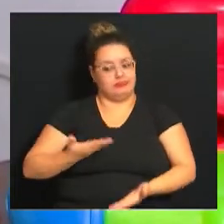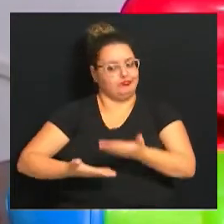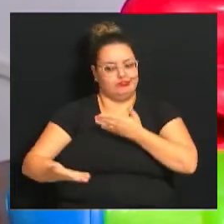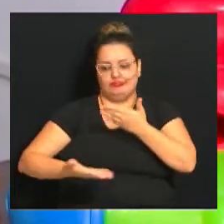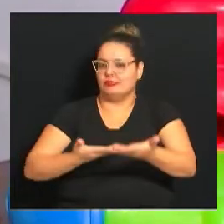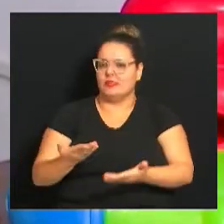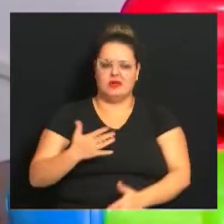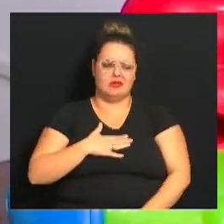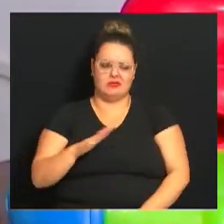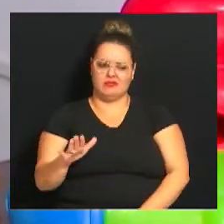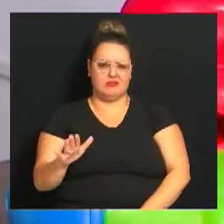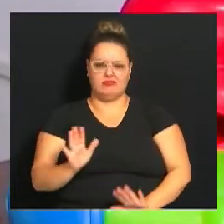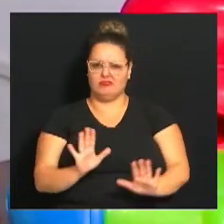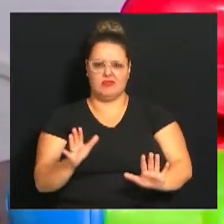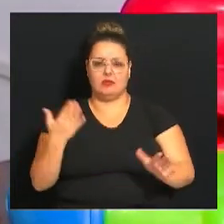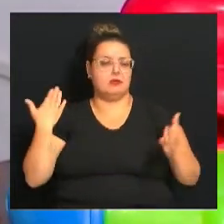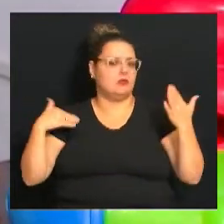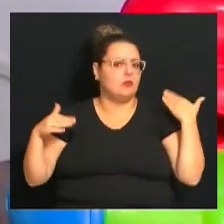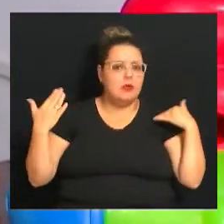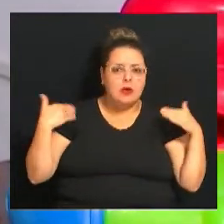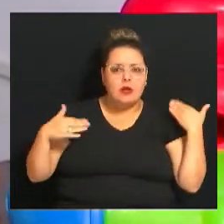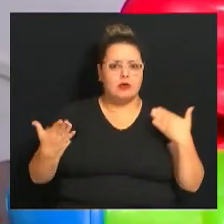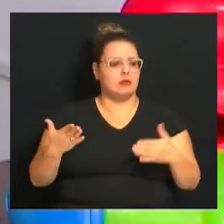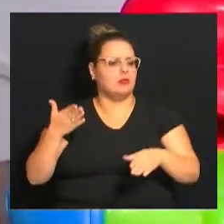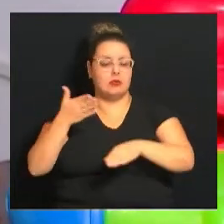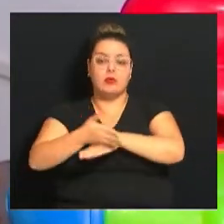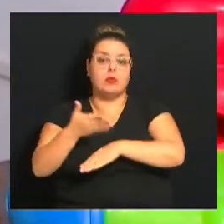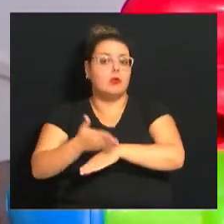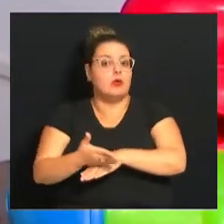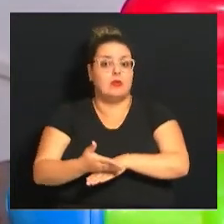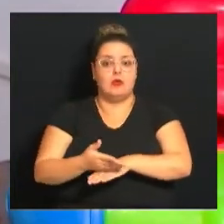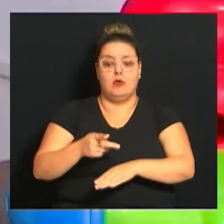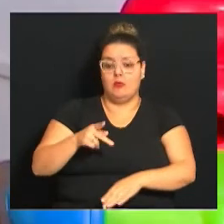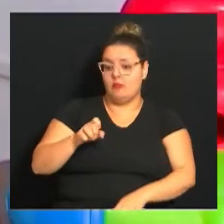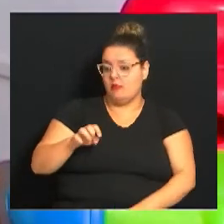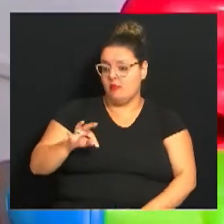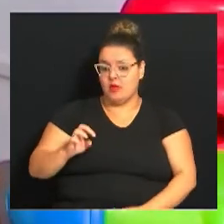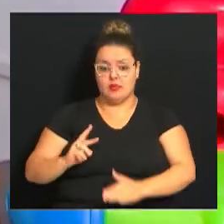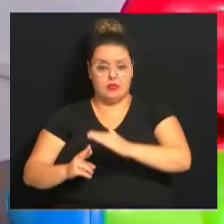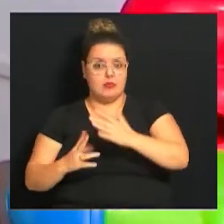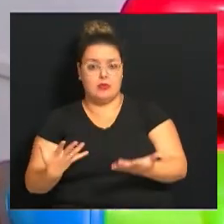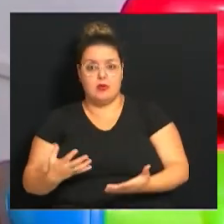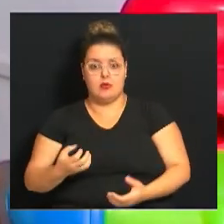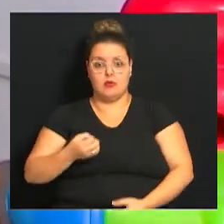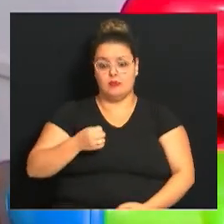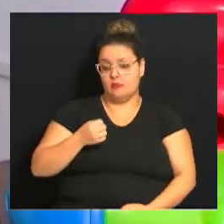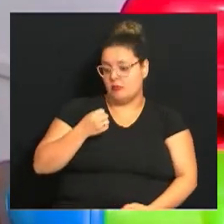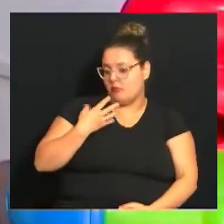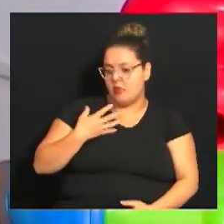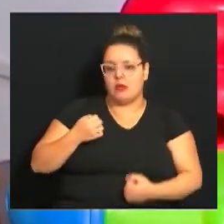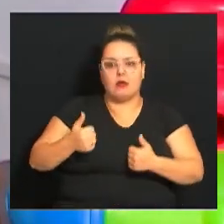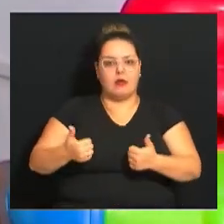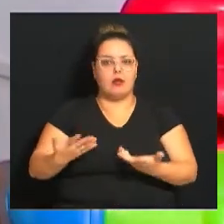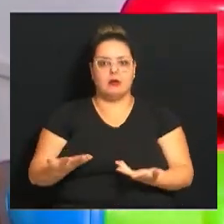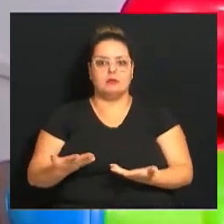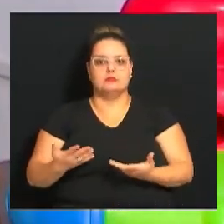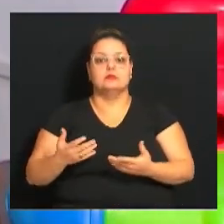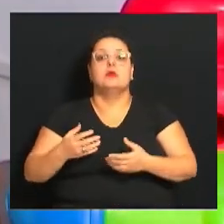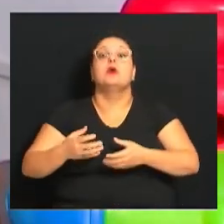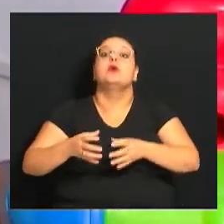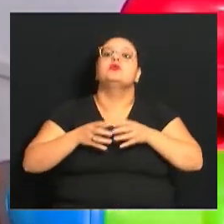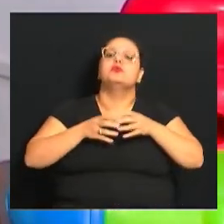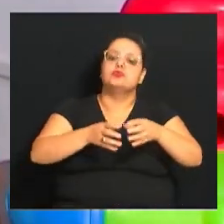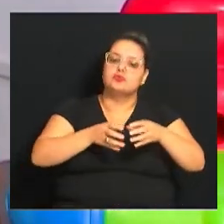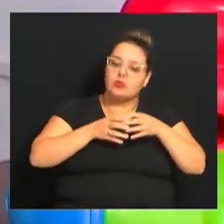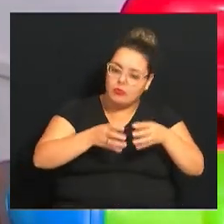não interage bem nos passeios, não frequenta locais pet friendly, nunca foi num daycare, talvez seja melhor socializar esse cachorro para